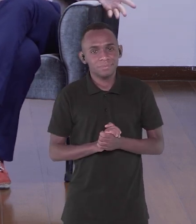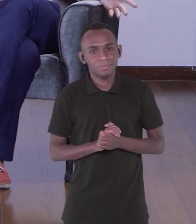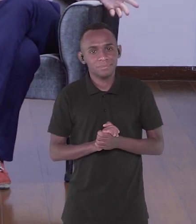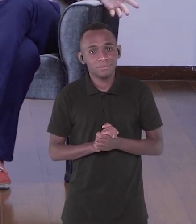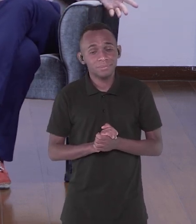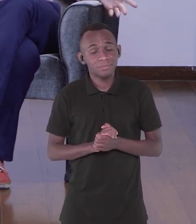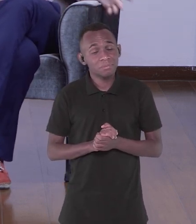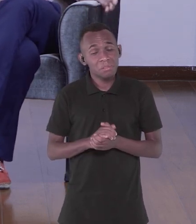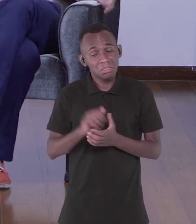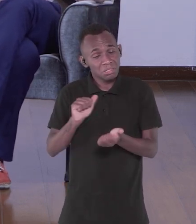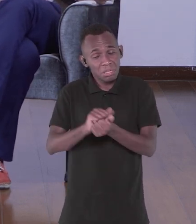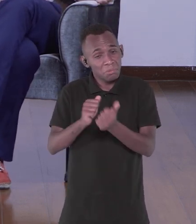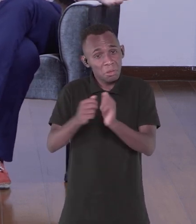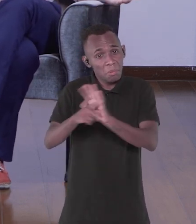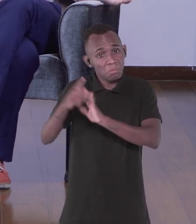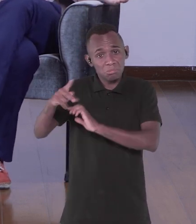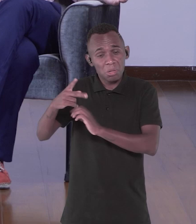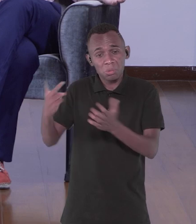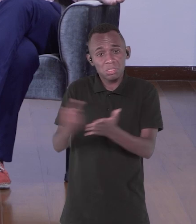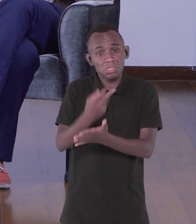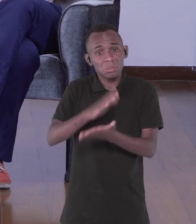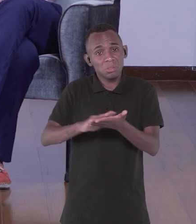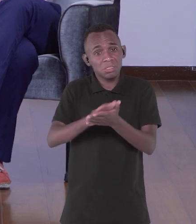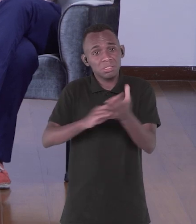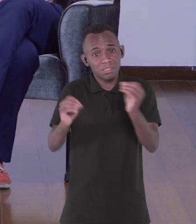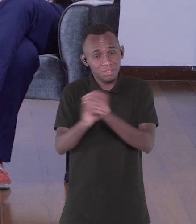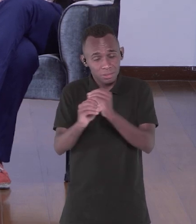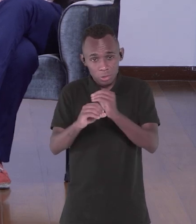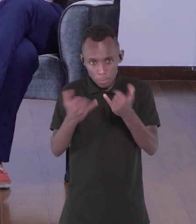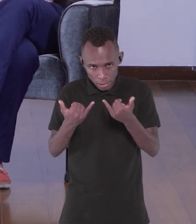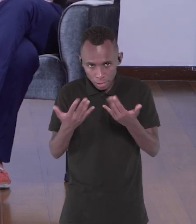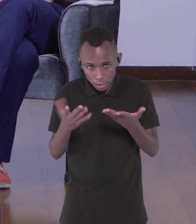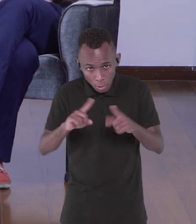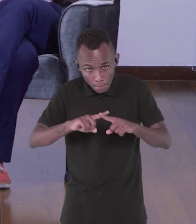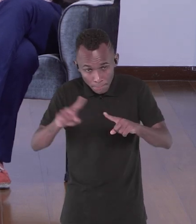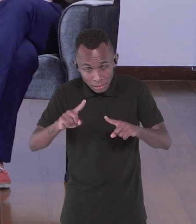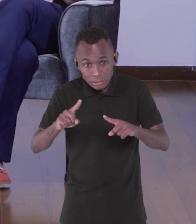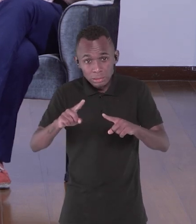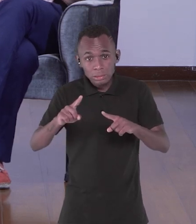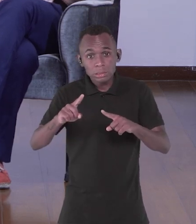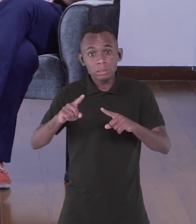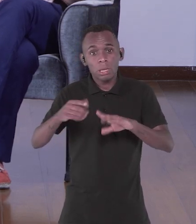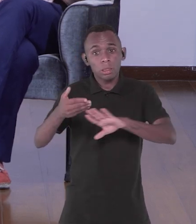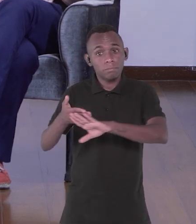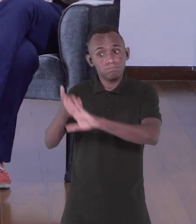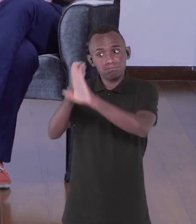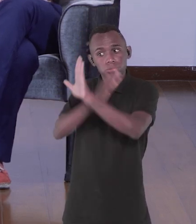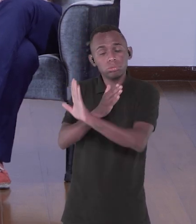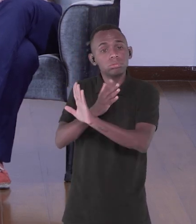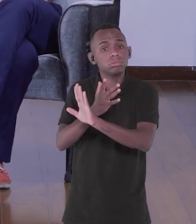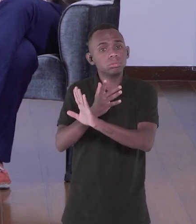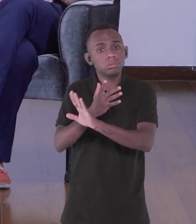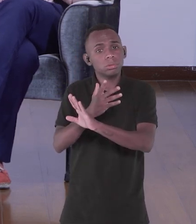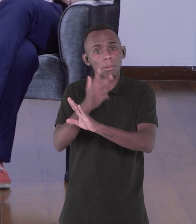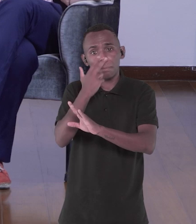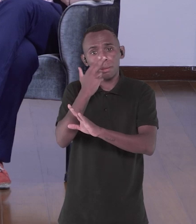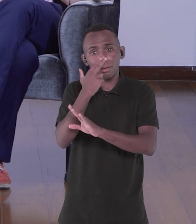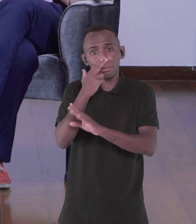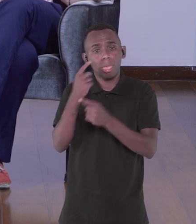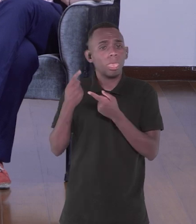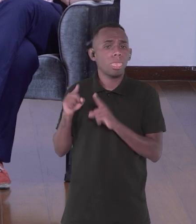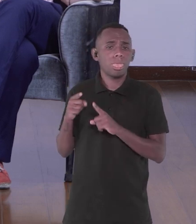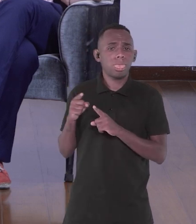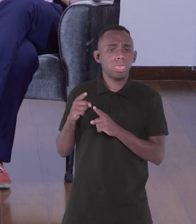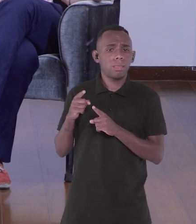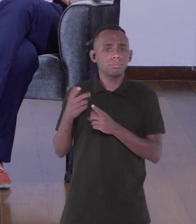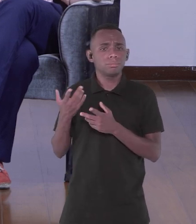É o que eles fizeram. Ou seja, não aconteceu nada. Eu estou brincando aqui, mas as sanções foram ridicularizadas